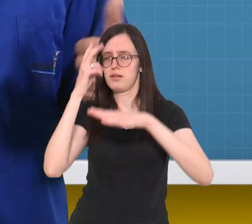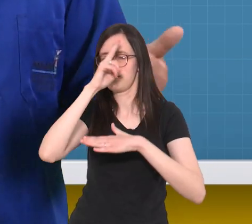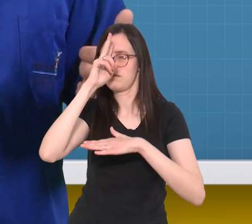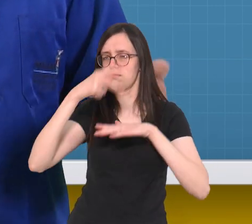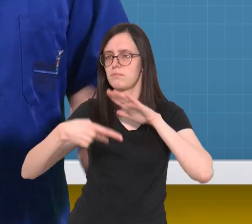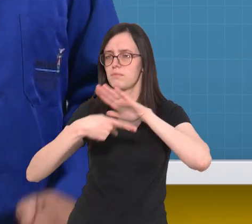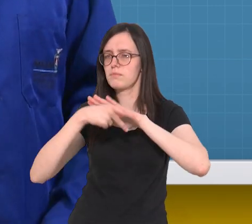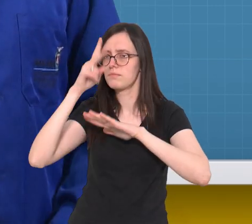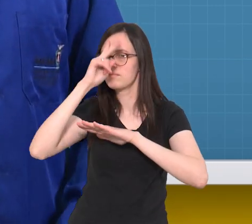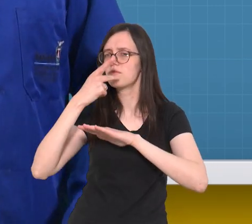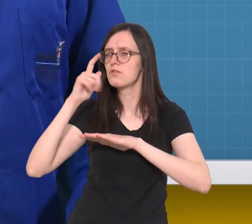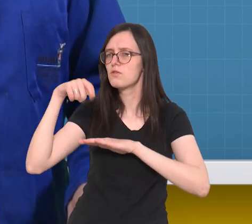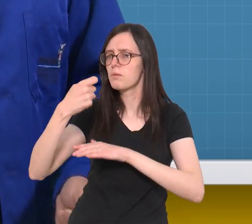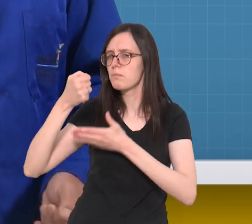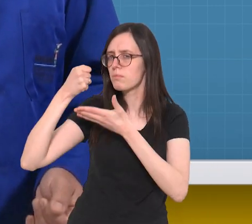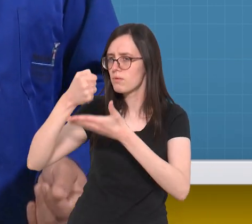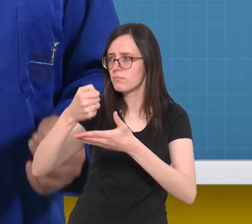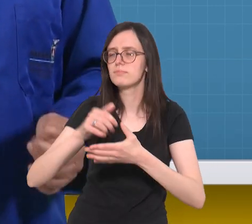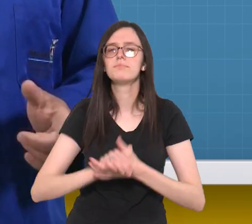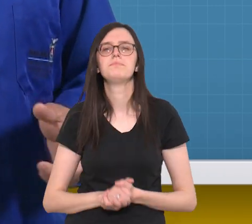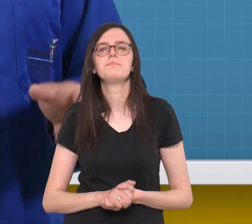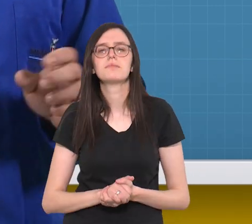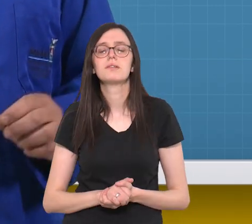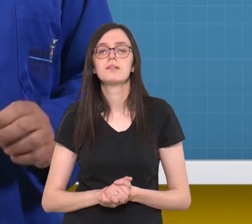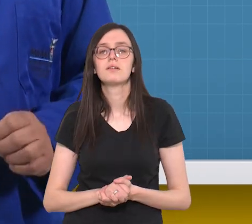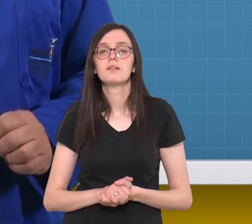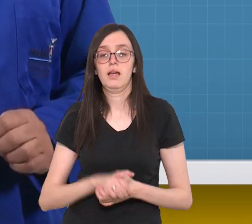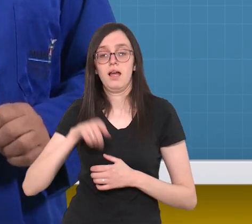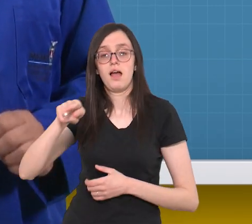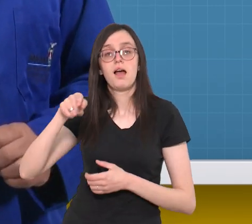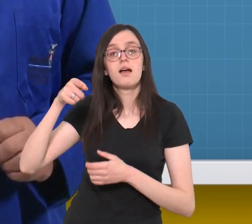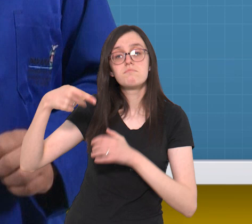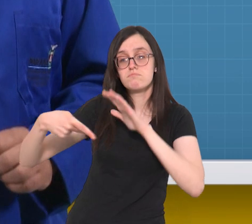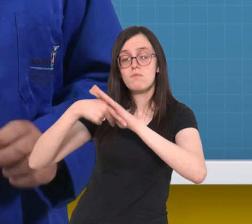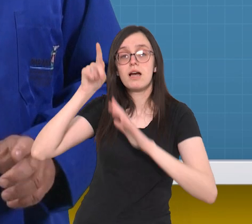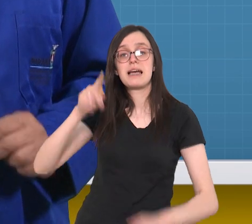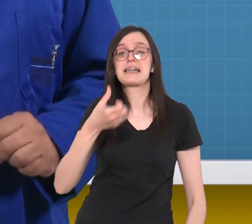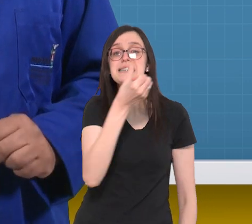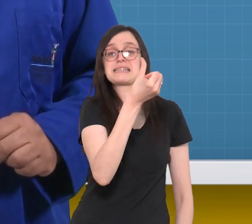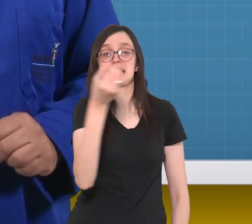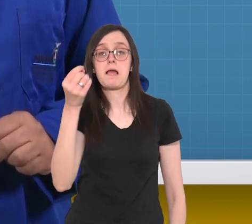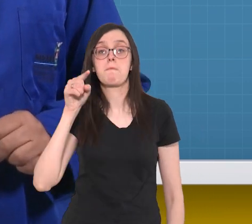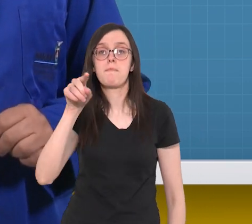lá da Bolsa de Valores? E o patrimônio era avaliado em R$600 mil.